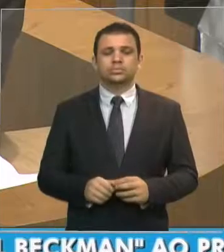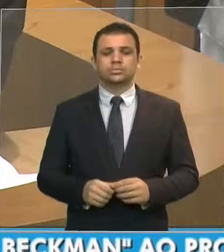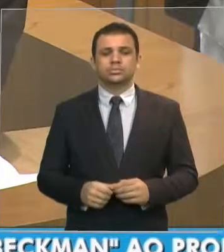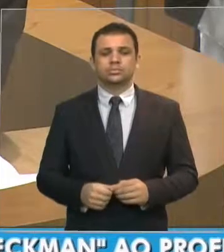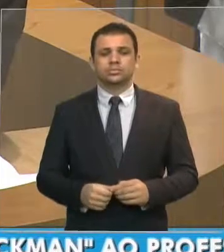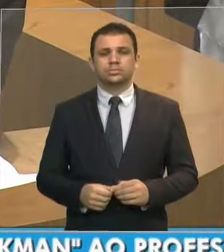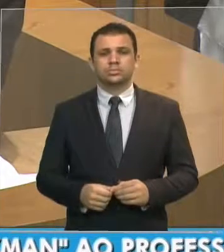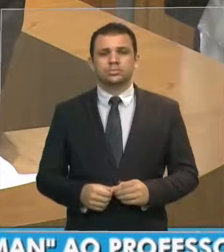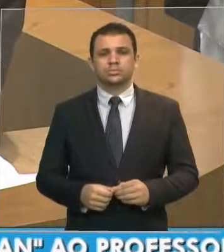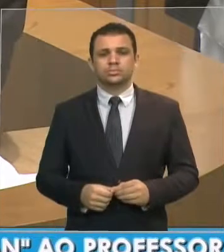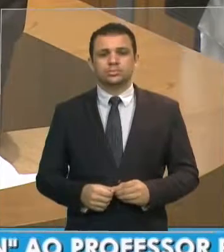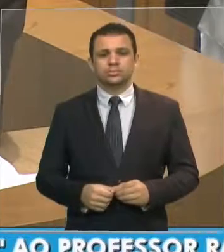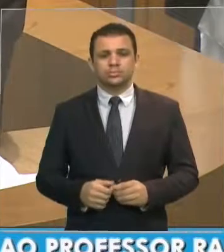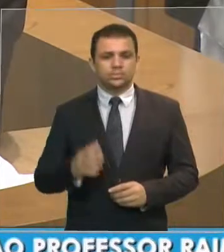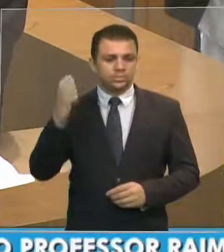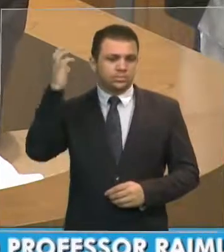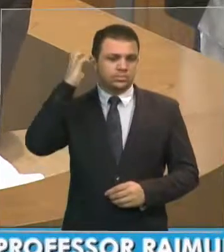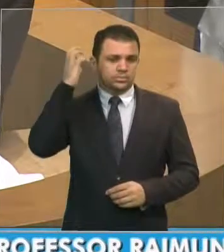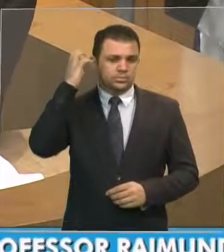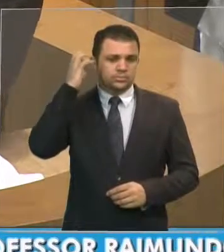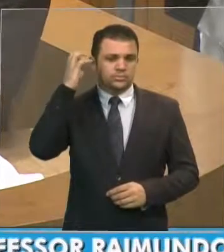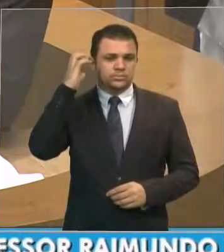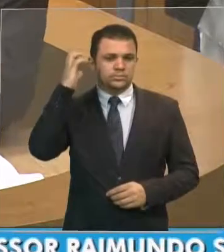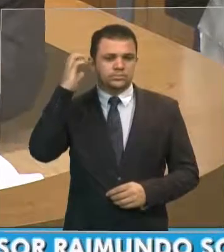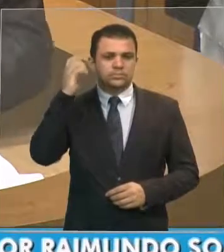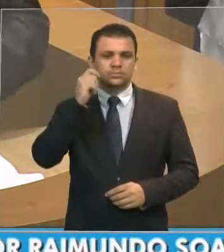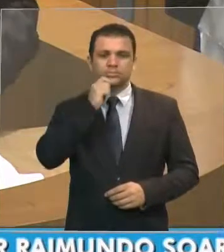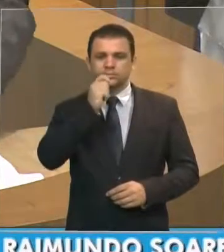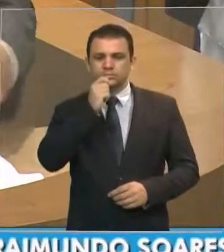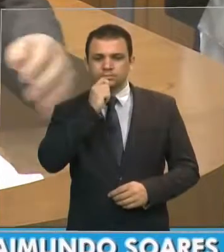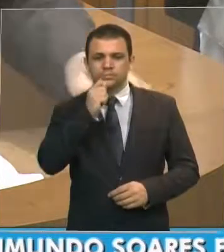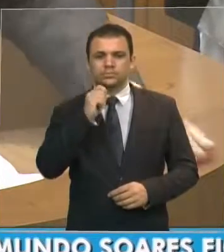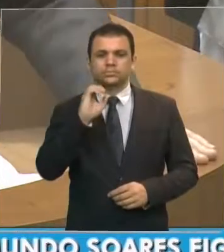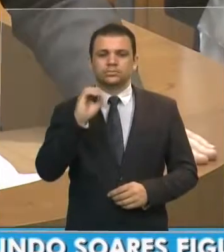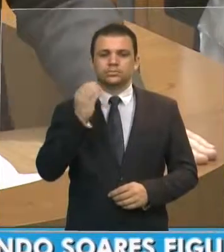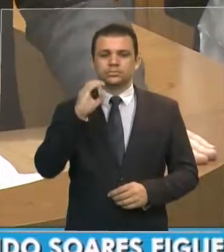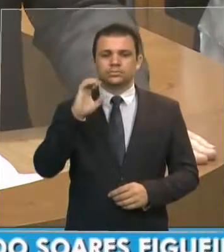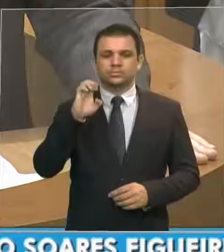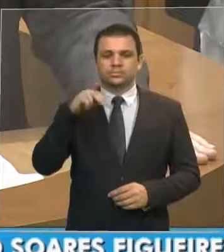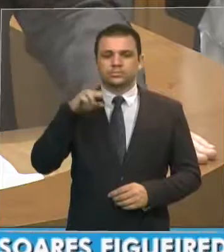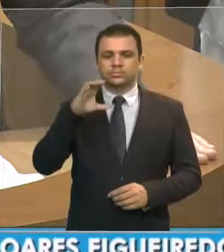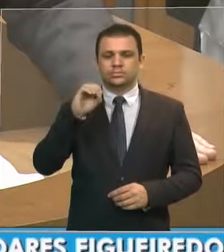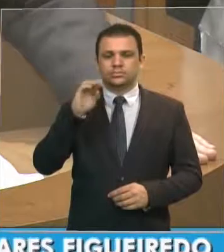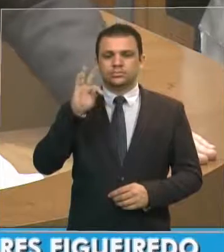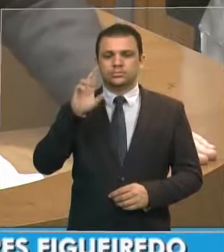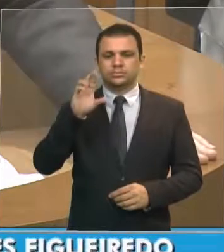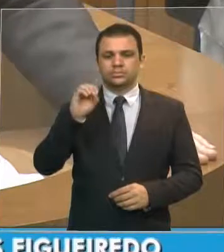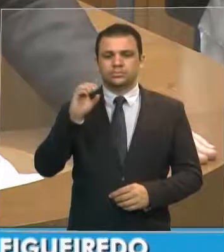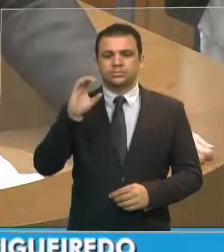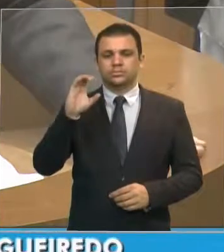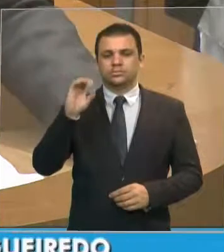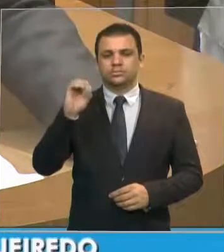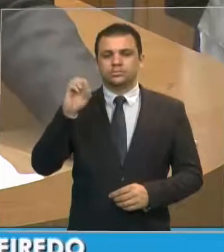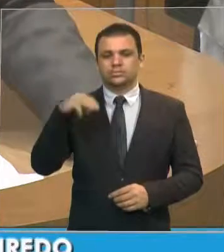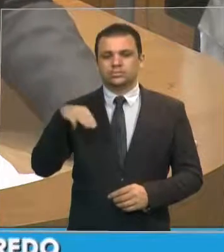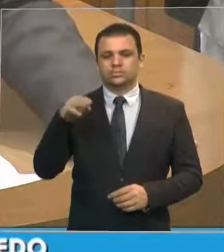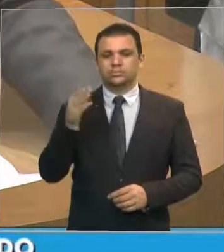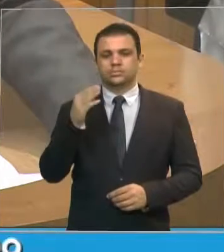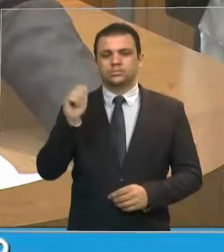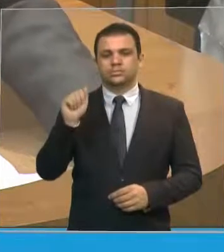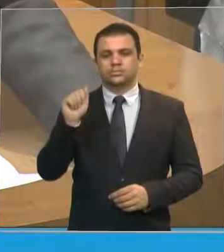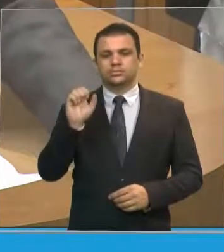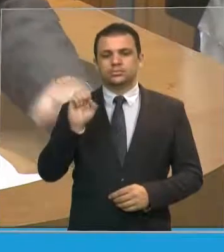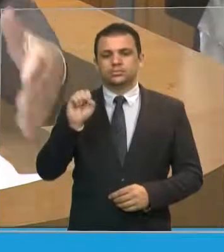no Encontro com a Saudade, todas as noites até meia-noite. Eu mando sempre um abraço para a Dalete. Essa semana eu